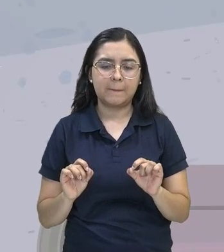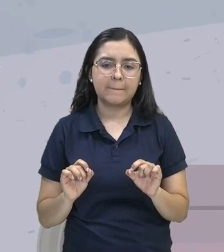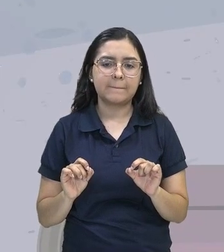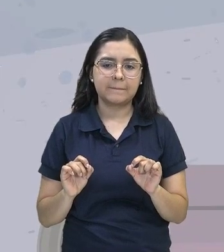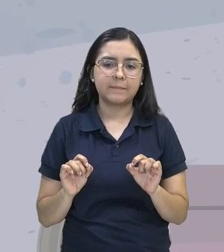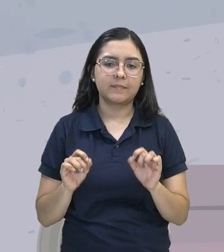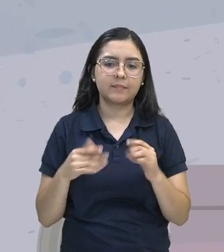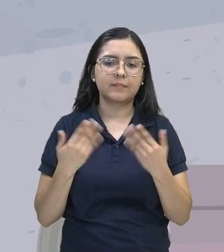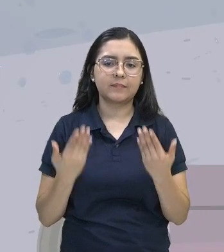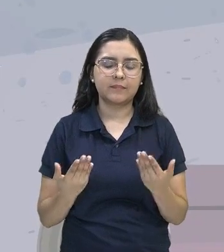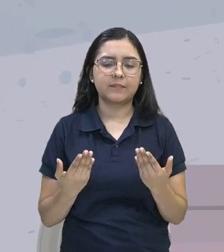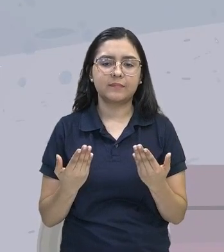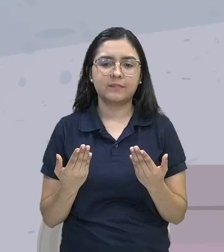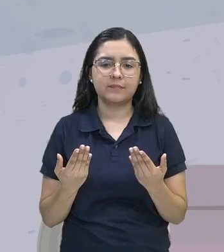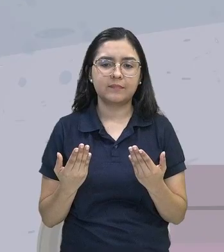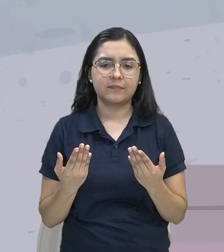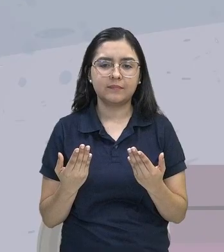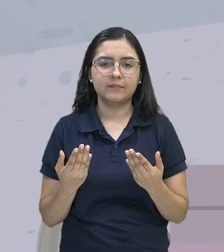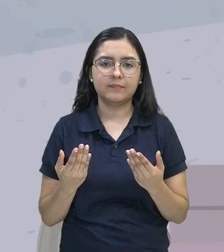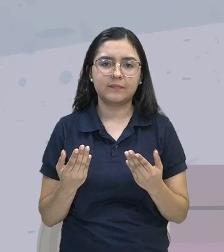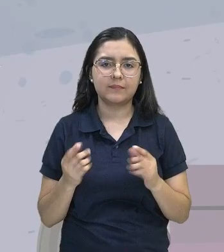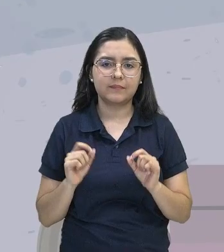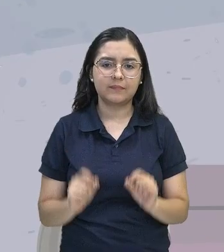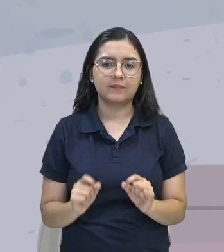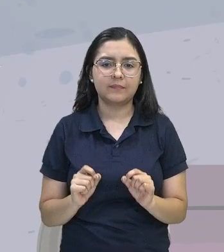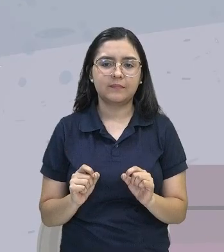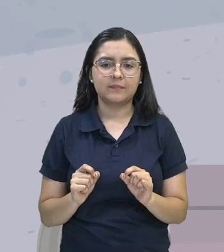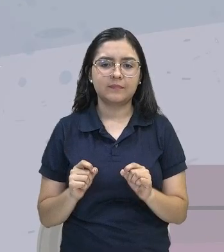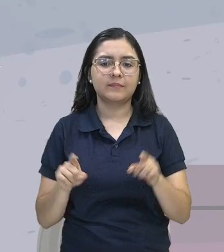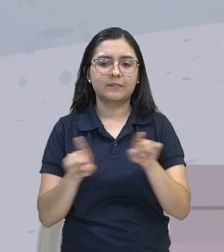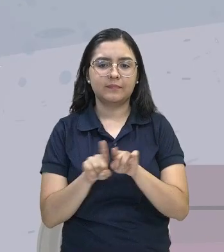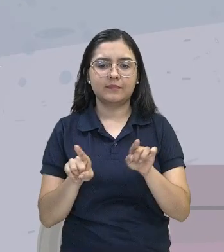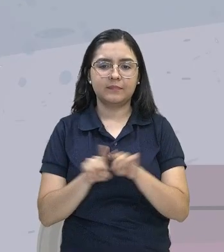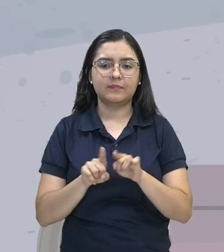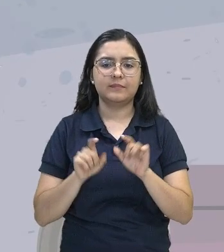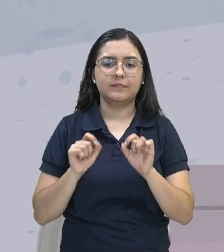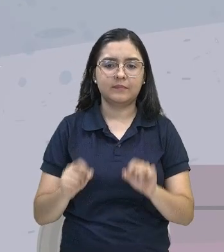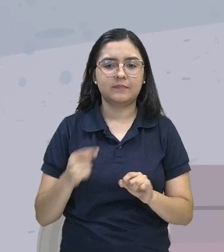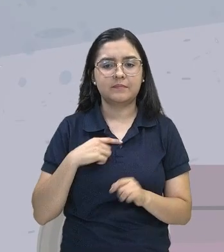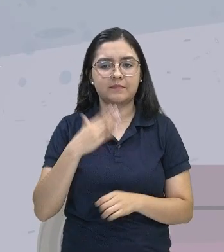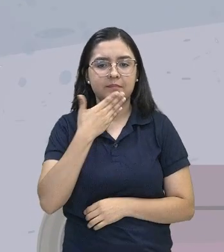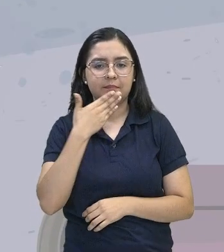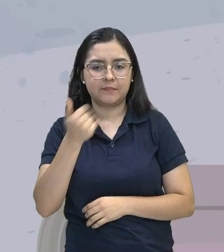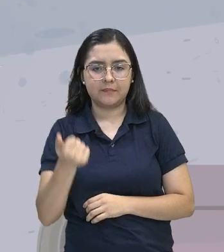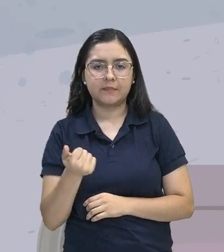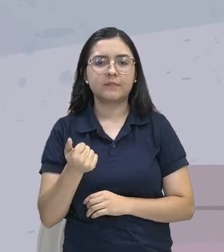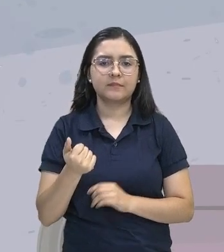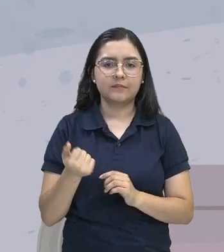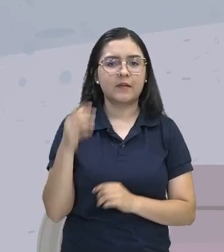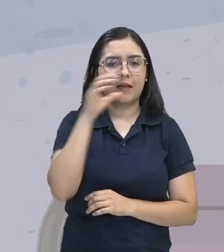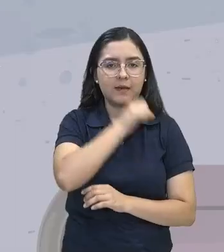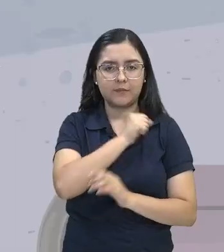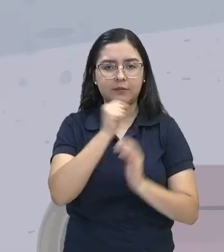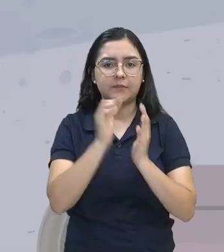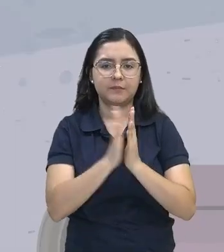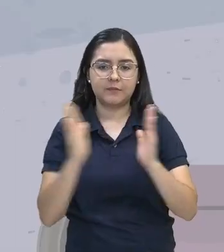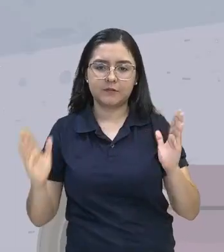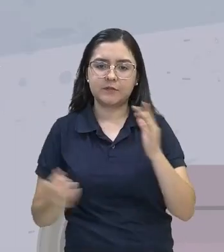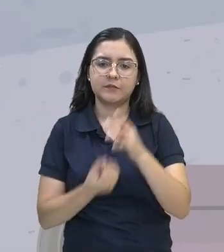nessa questão de manutenção ali, de aceleração da produção. De um lado a gente tem